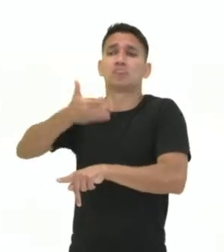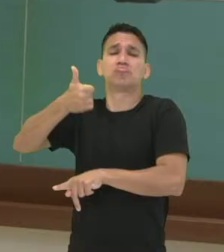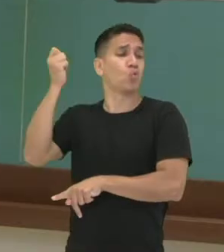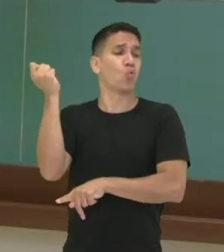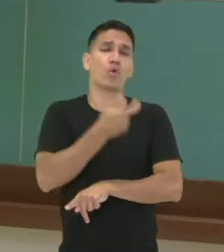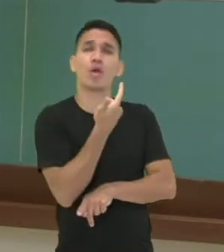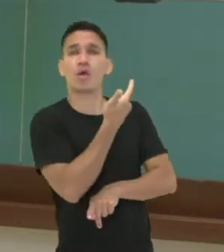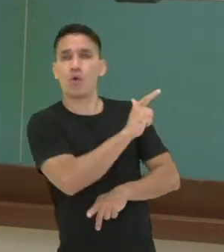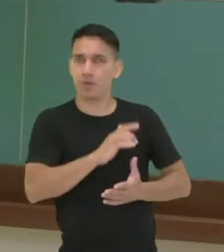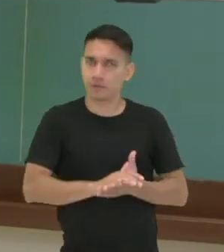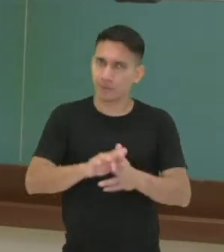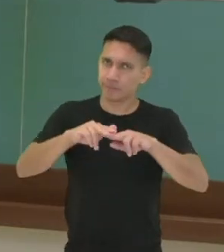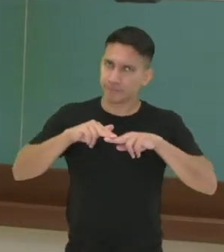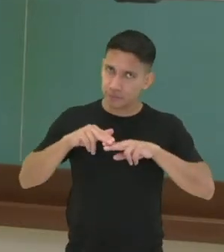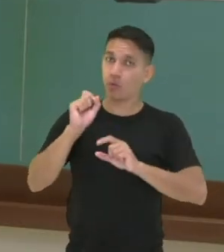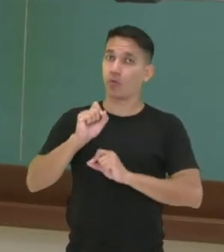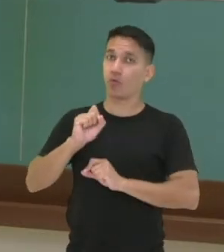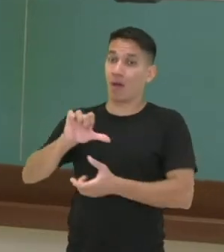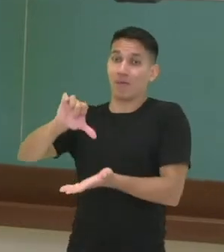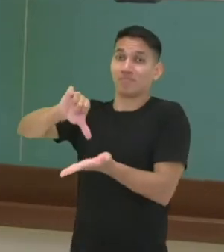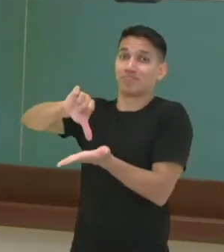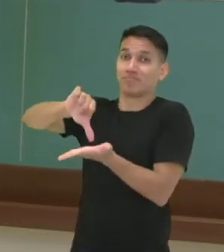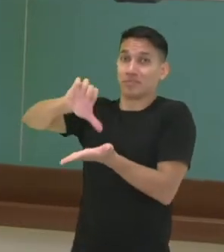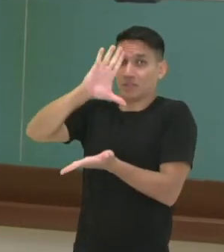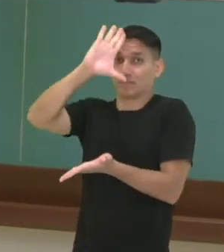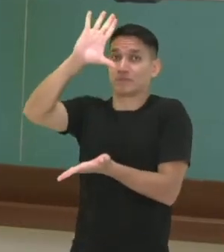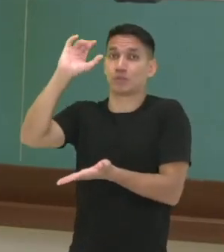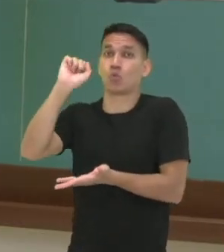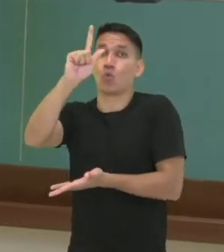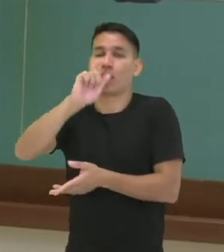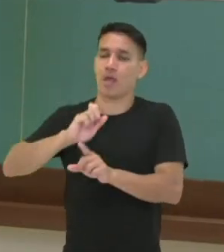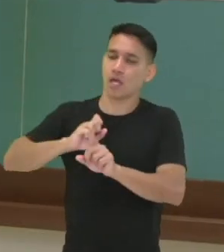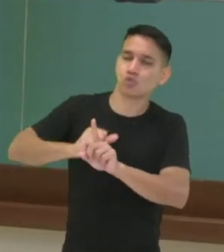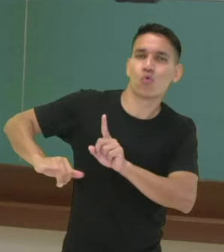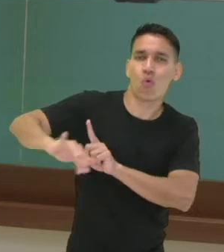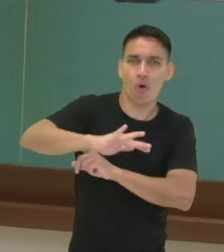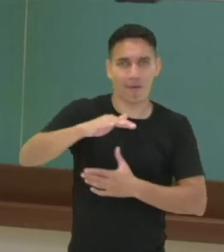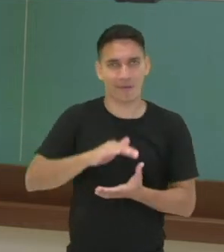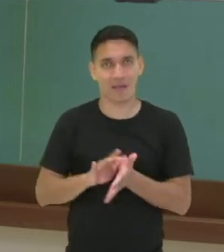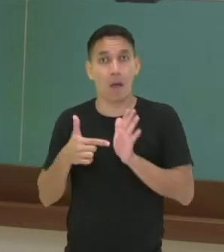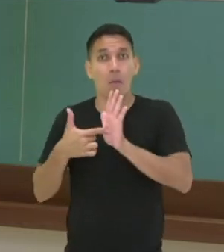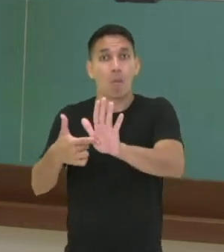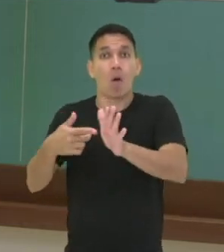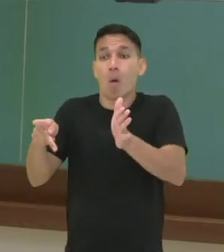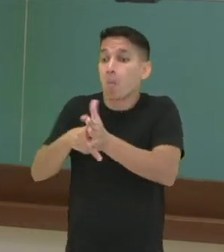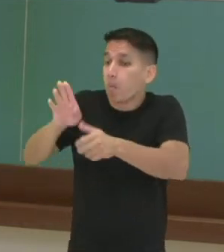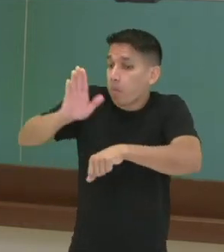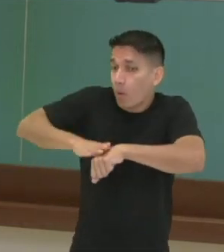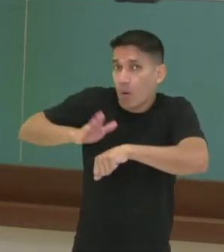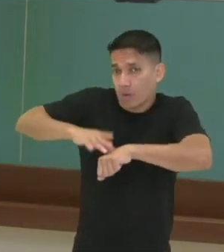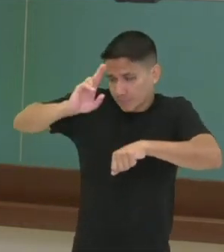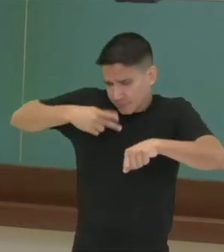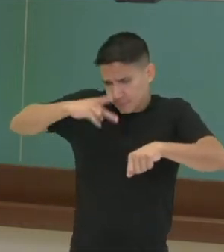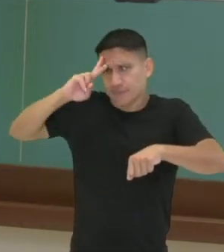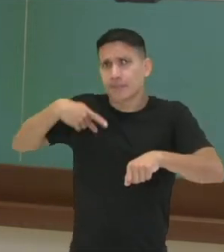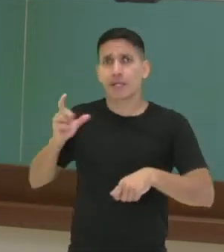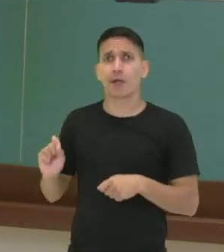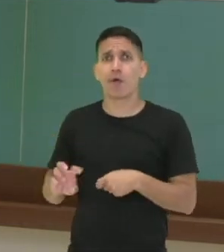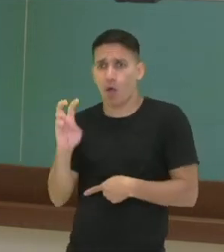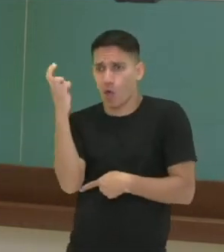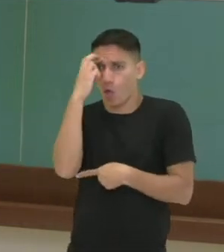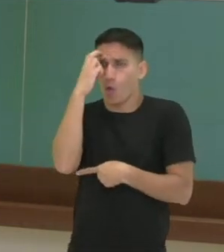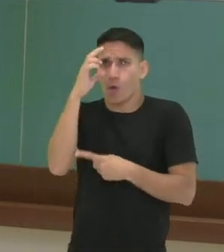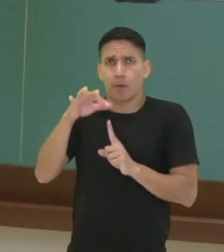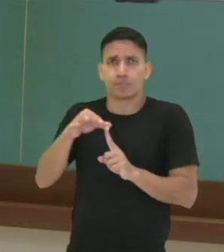e sociedades, né? Então, a visão etnocêntrica é essa visão que coloca a sua própria cultura como centro